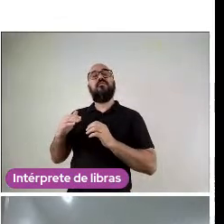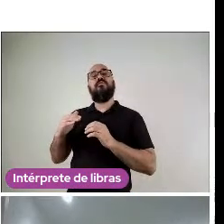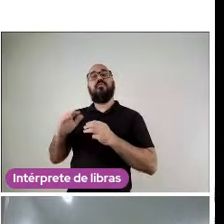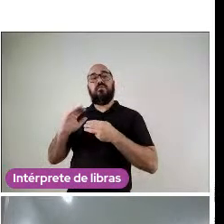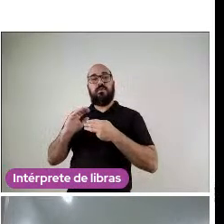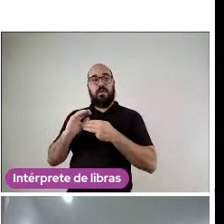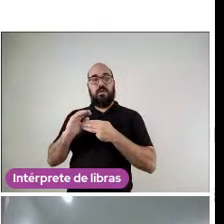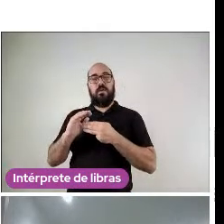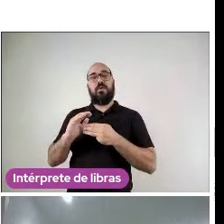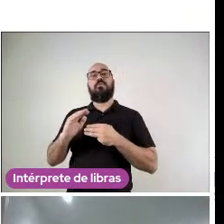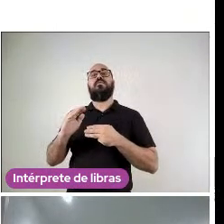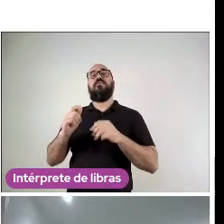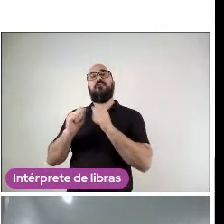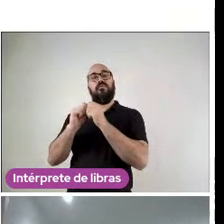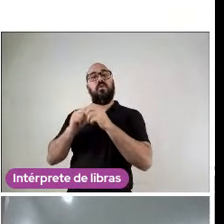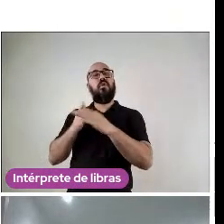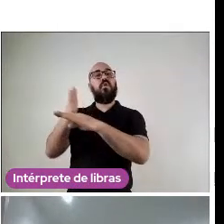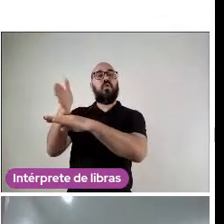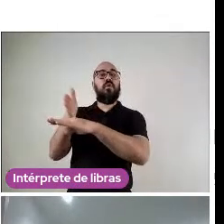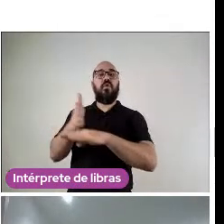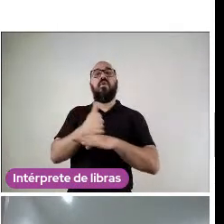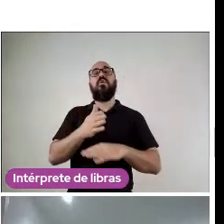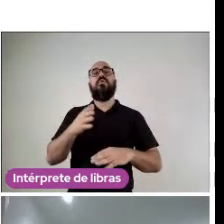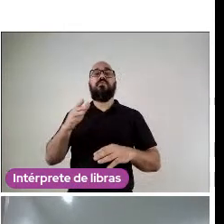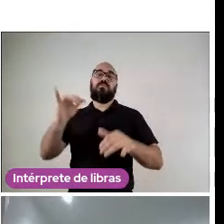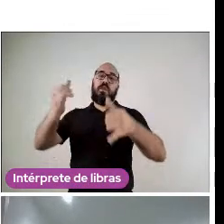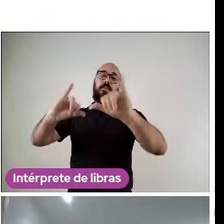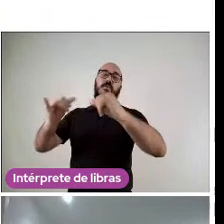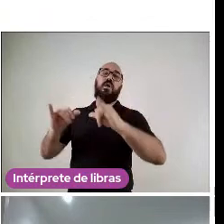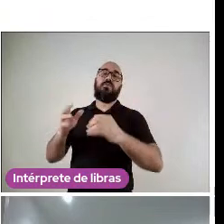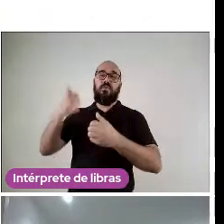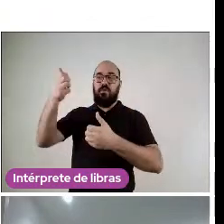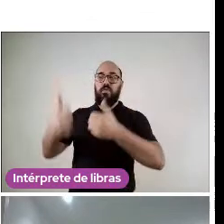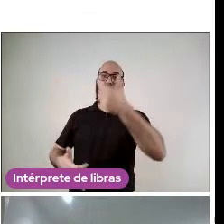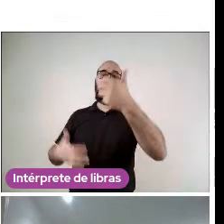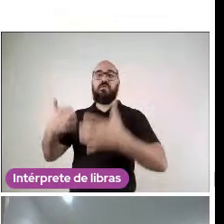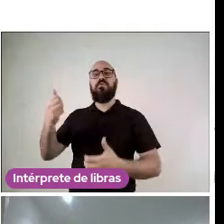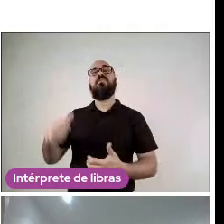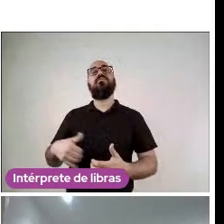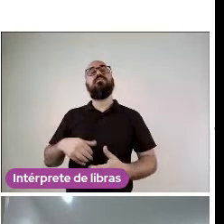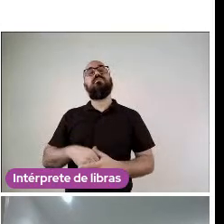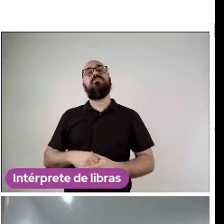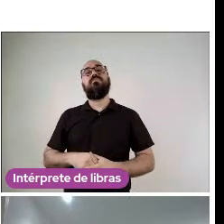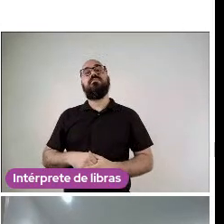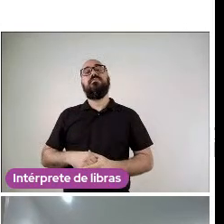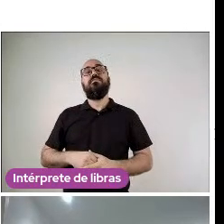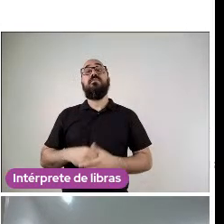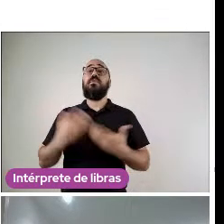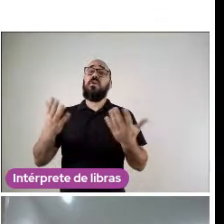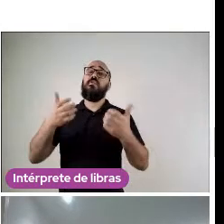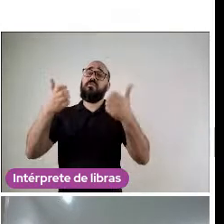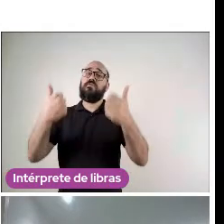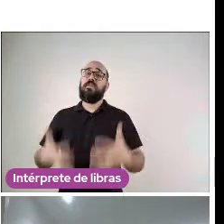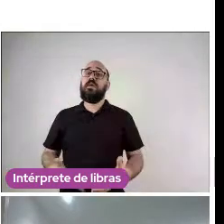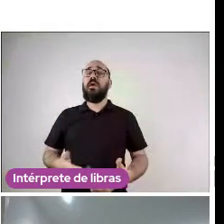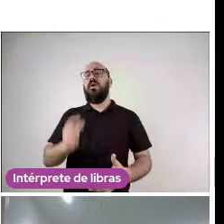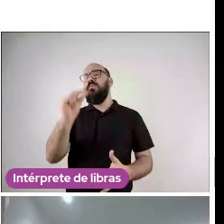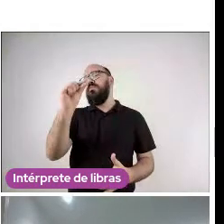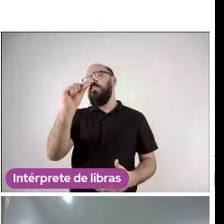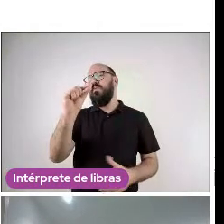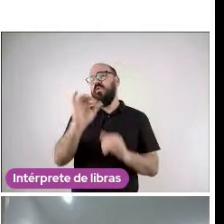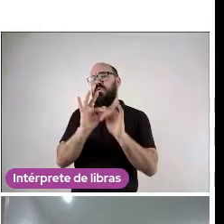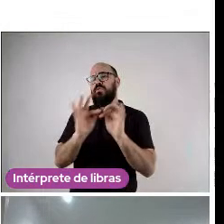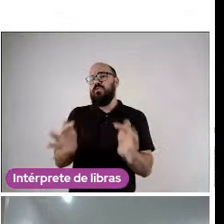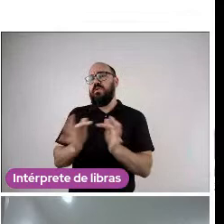laboratórios. Então, vou passar um pouquinho aqui sobre o que foi feito, né, e durante esses laboratórios,